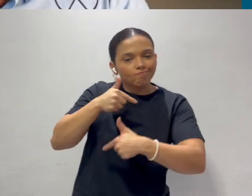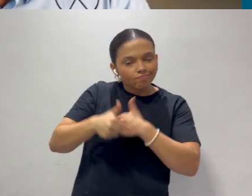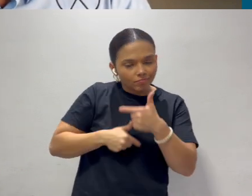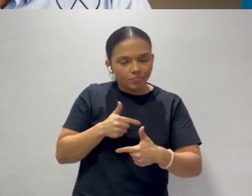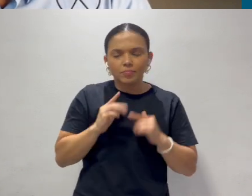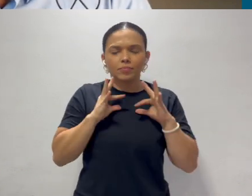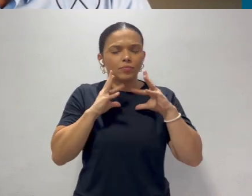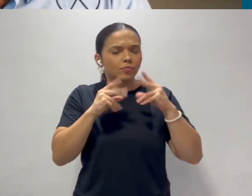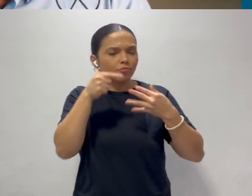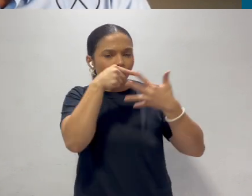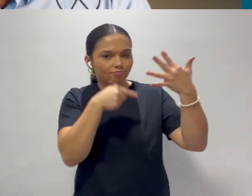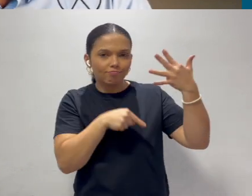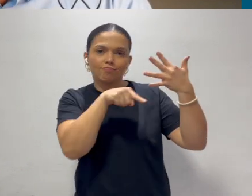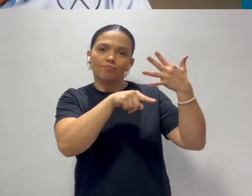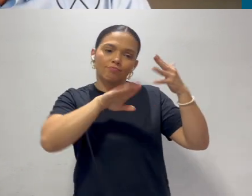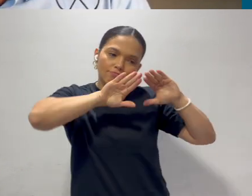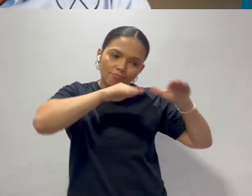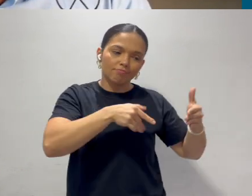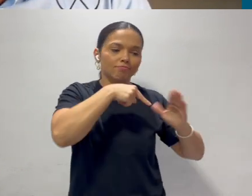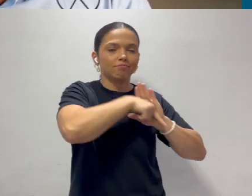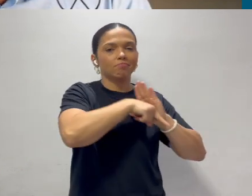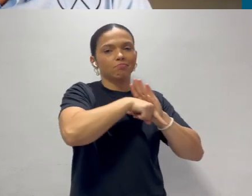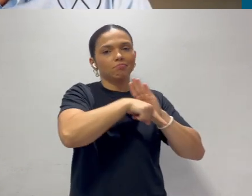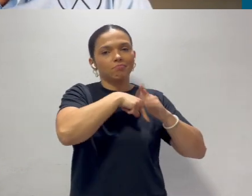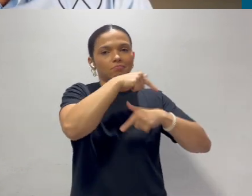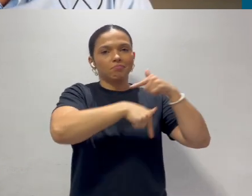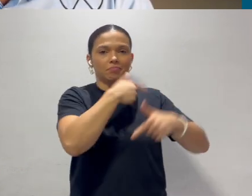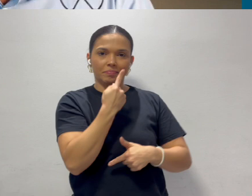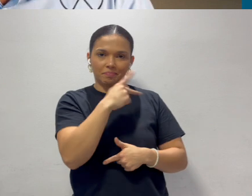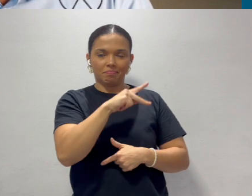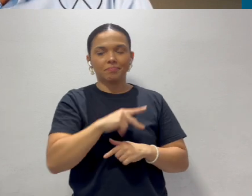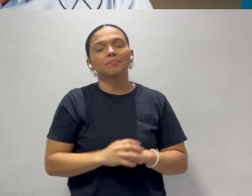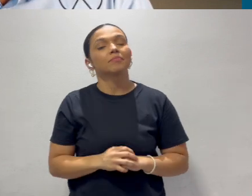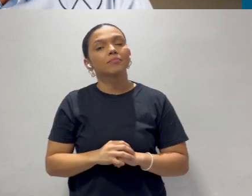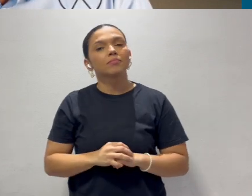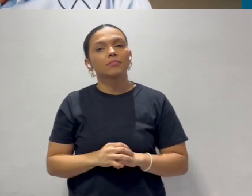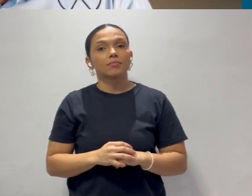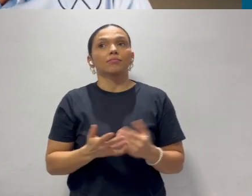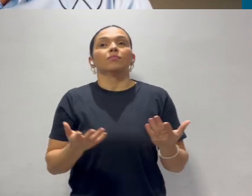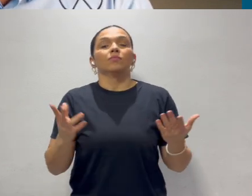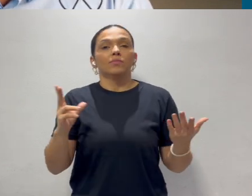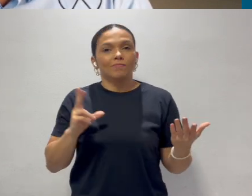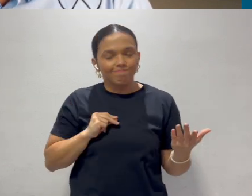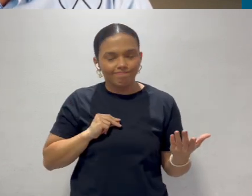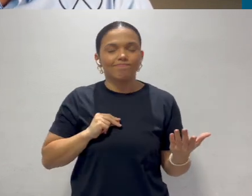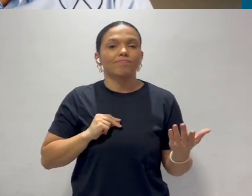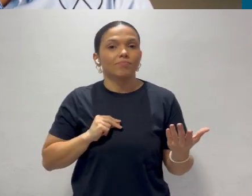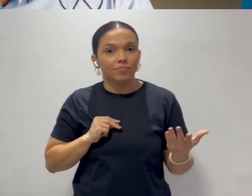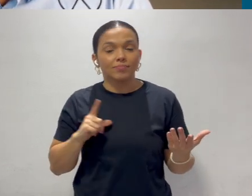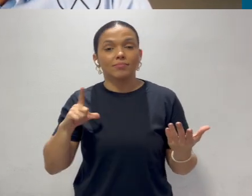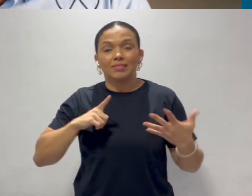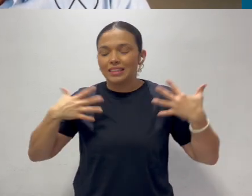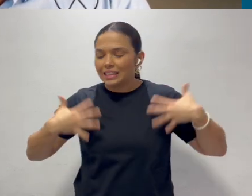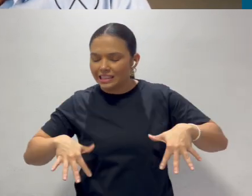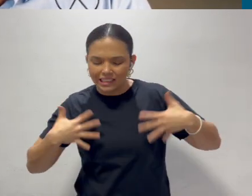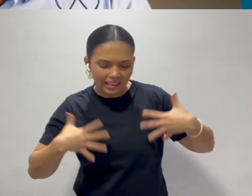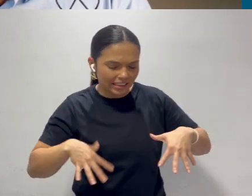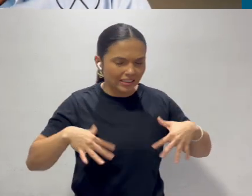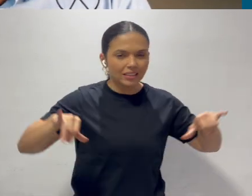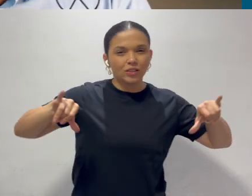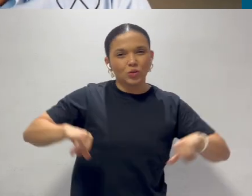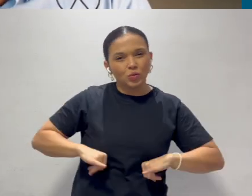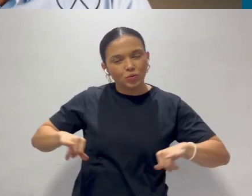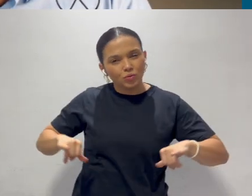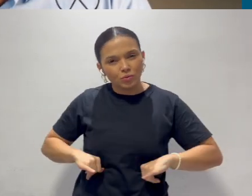incapacidade, enfim, sobre tudo isso. Agora, Suzane, que pesadelo que está vivendo as pessoas